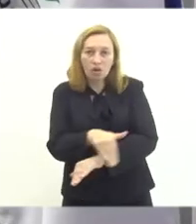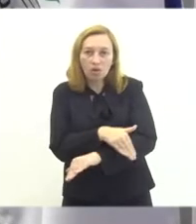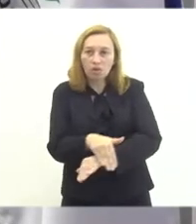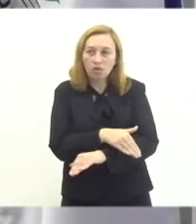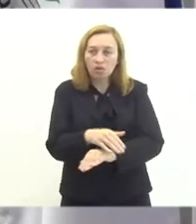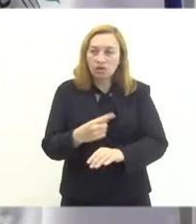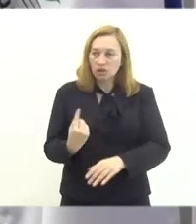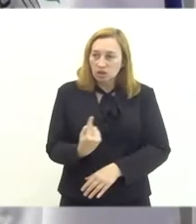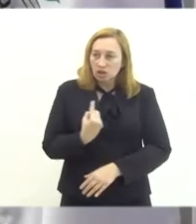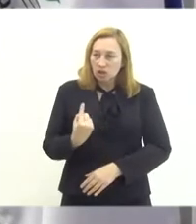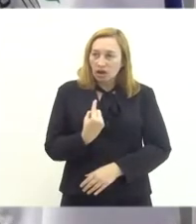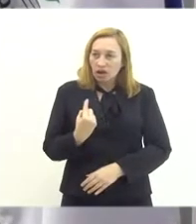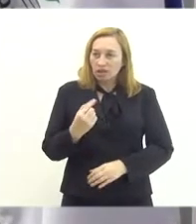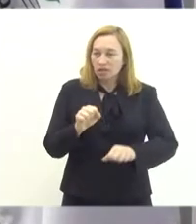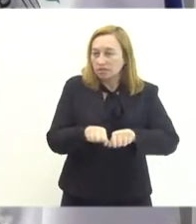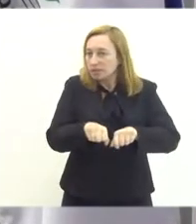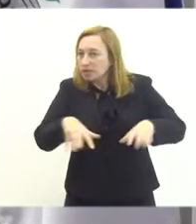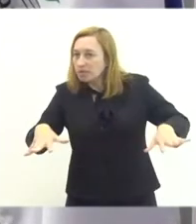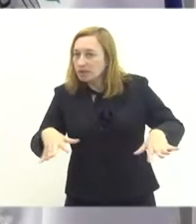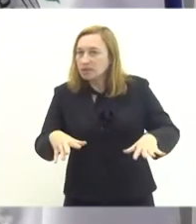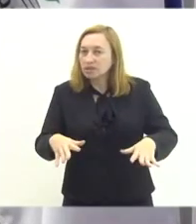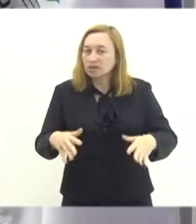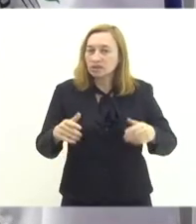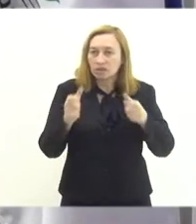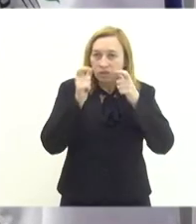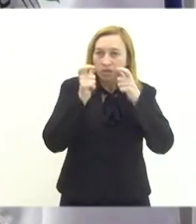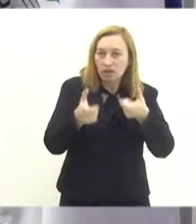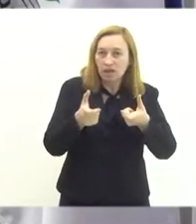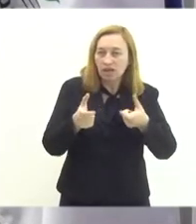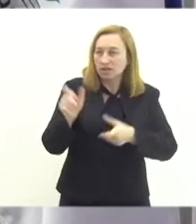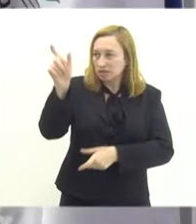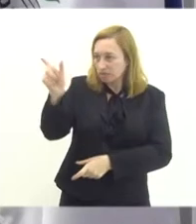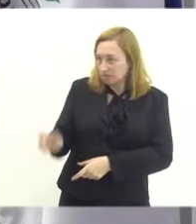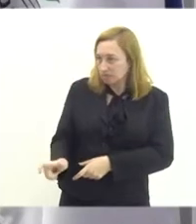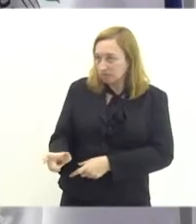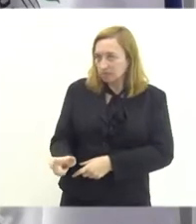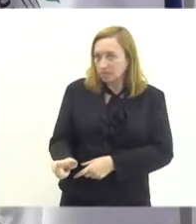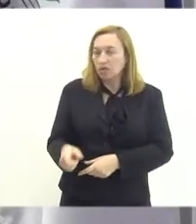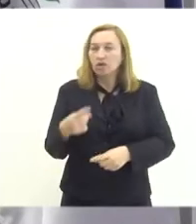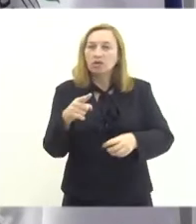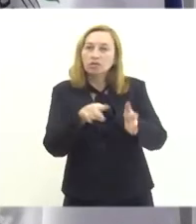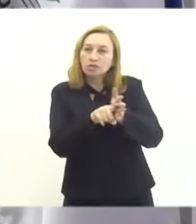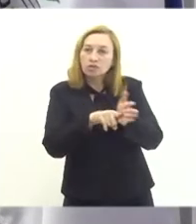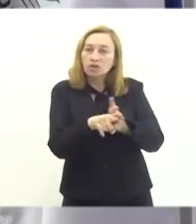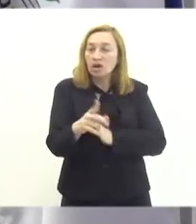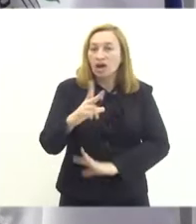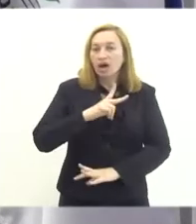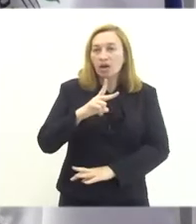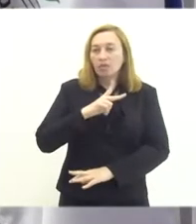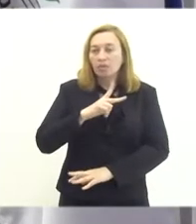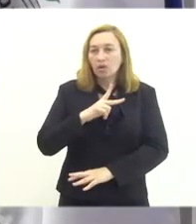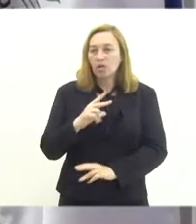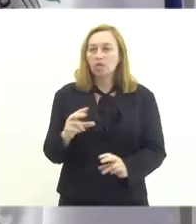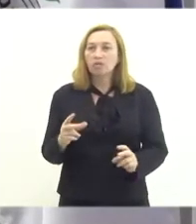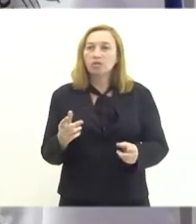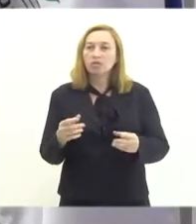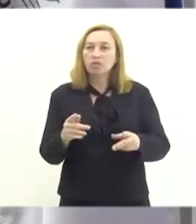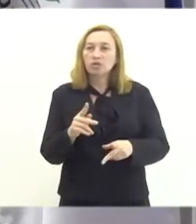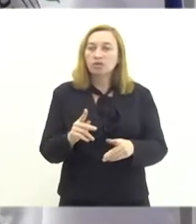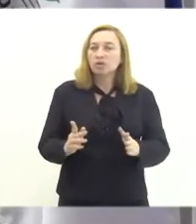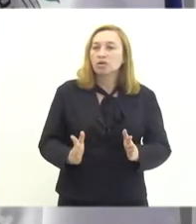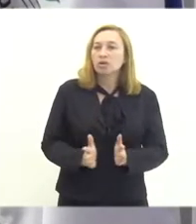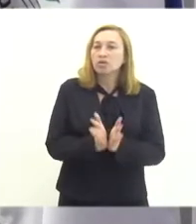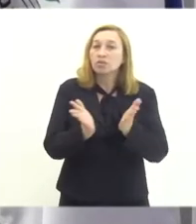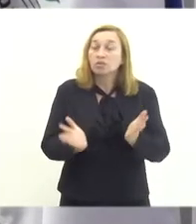isolada pela pandemia conforme Alerta o pesquisador isso porque a própria situação de vulnerabilidade social